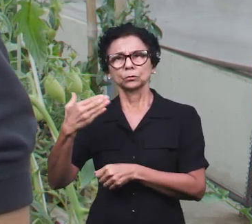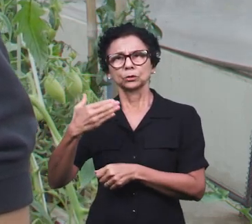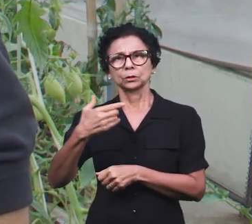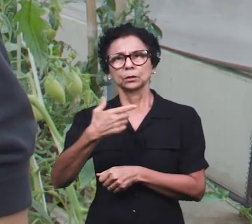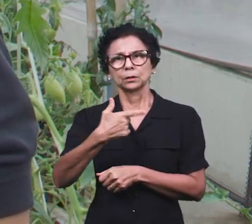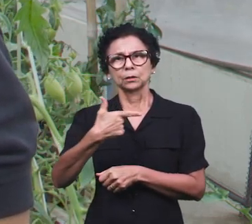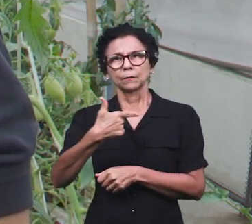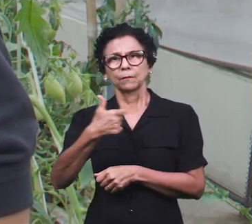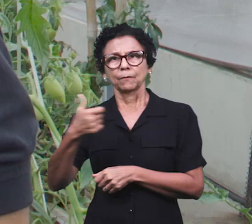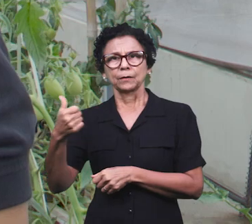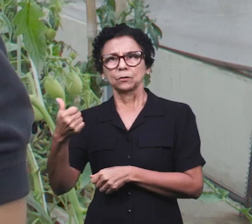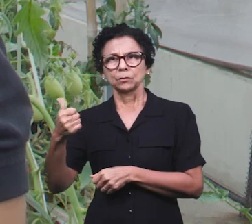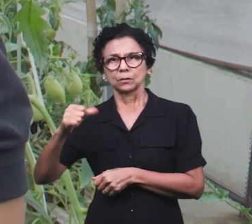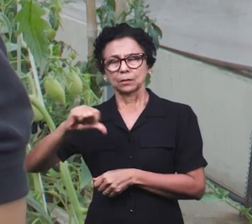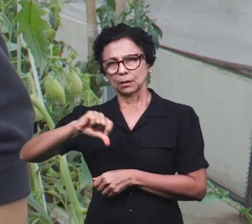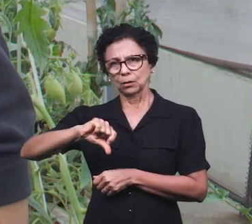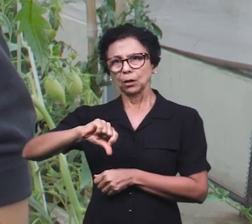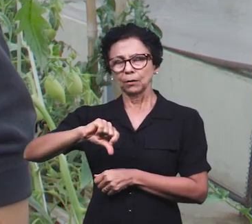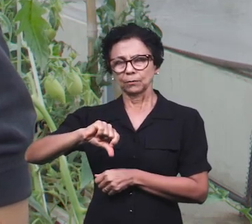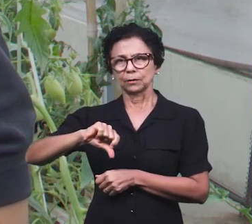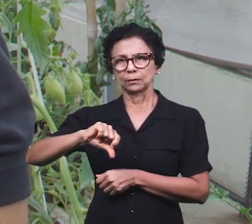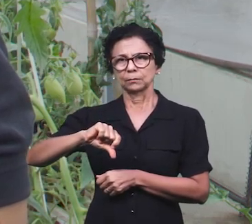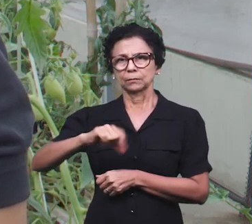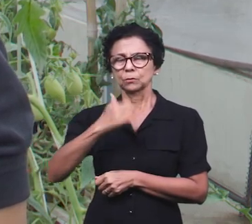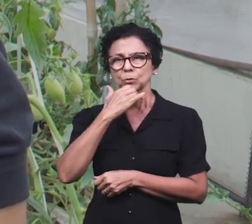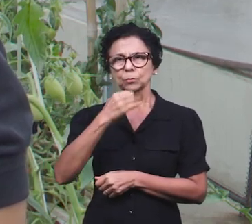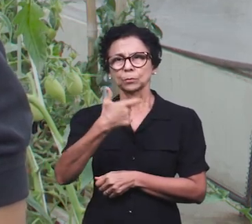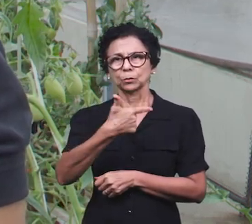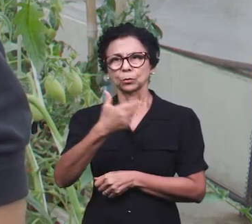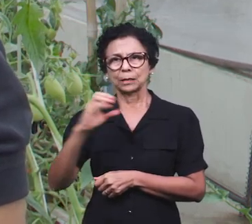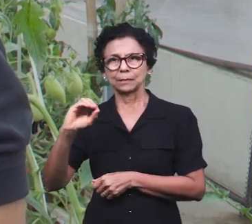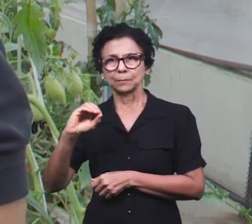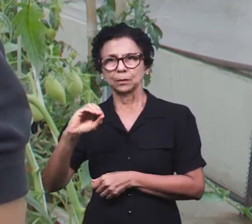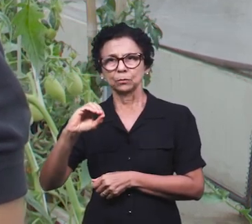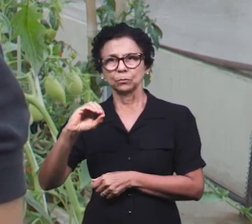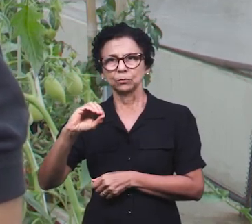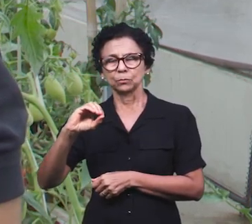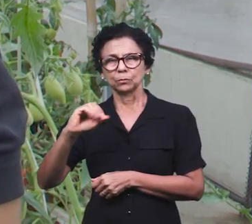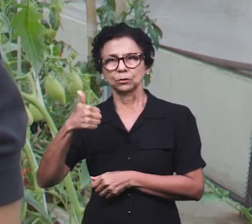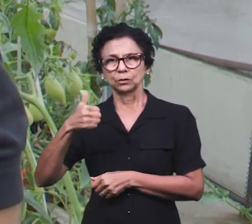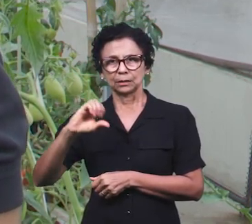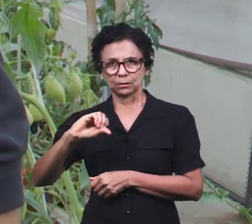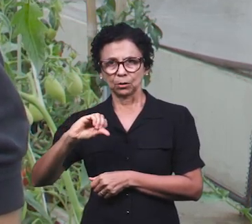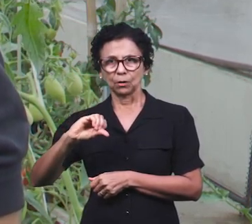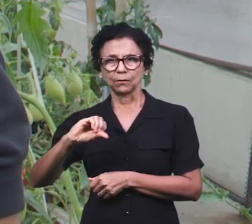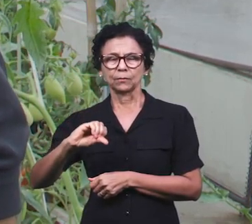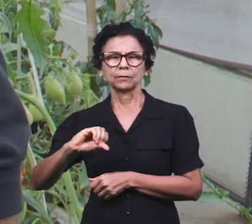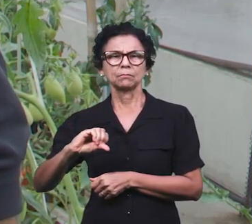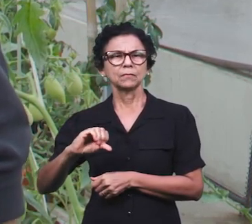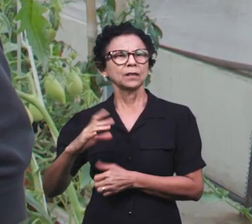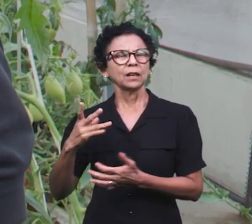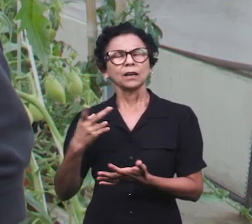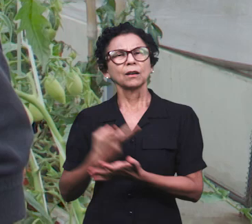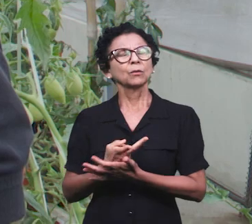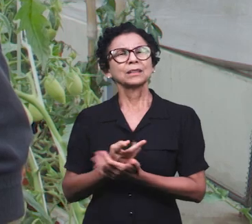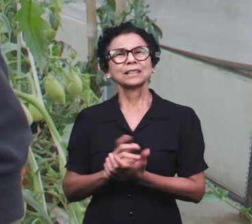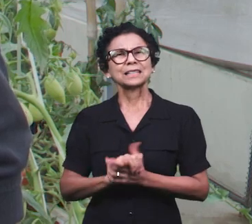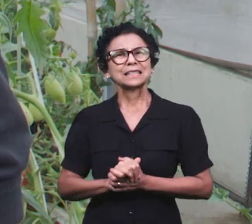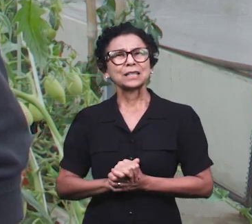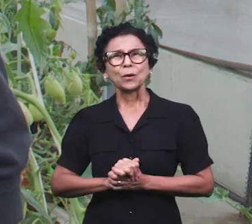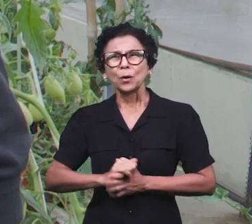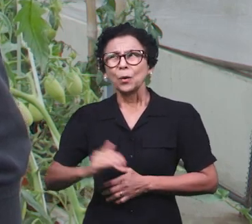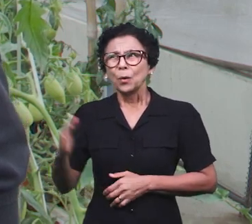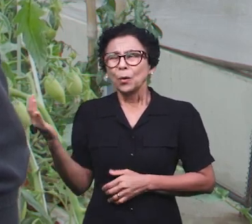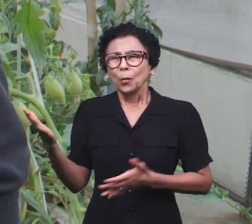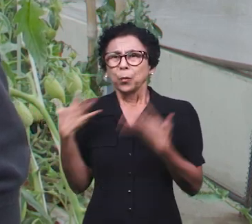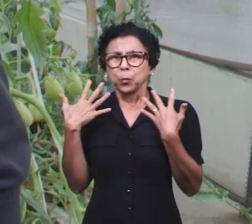essa estufa ela é baixa e foi um período assim que as temperaturas elas vieram sempre acima da